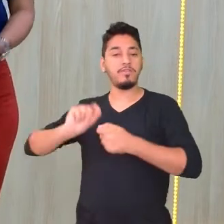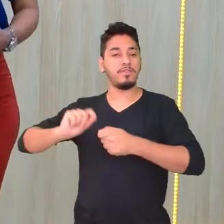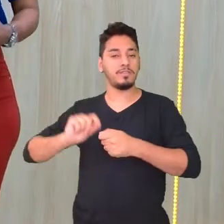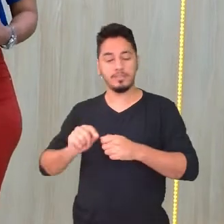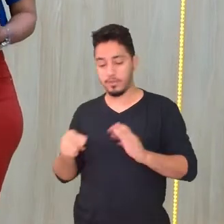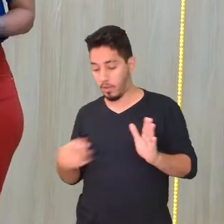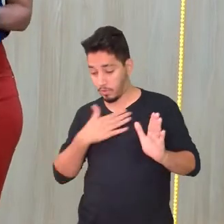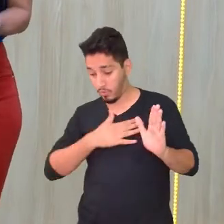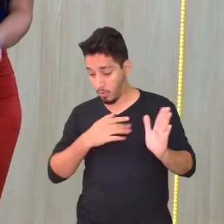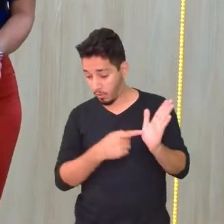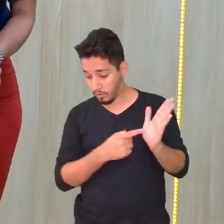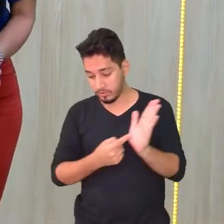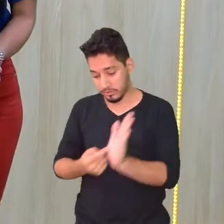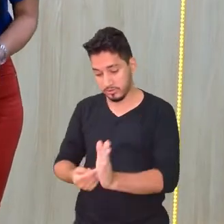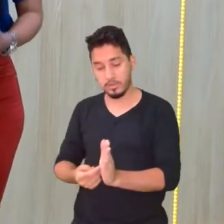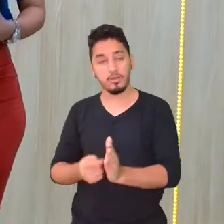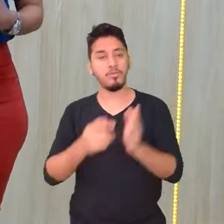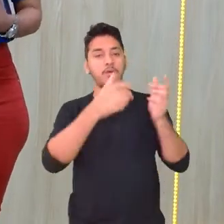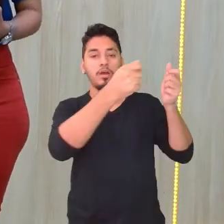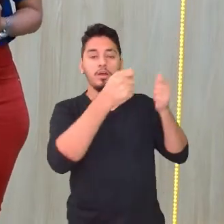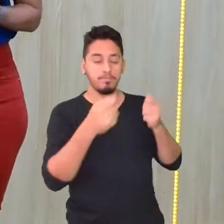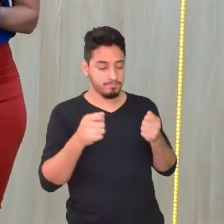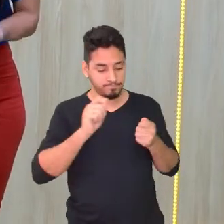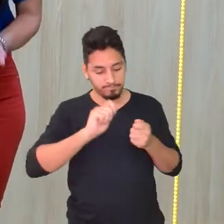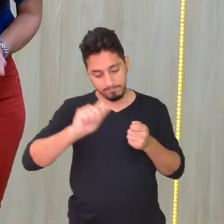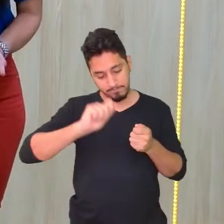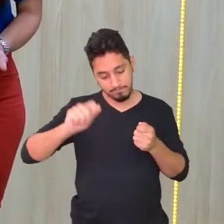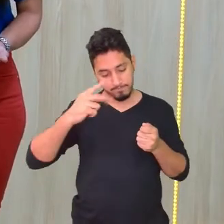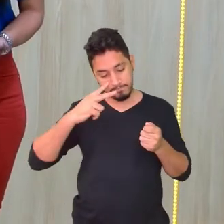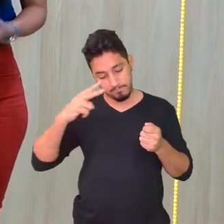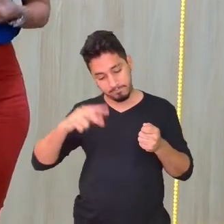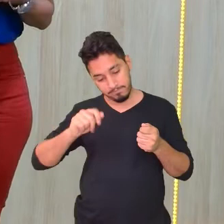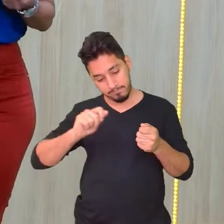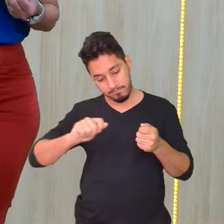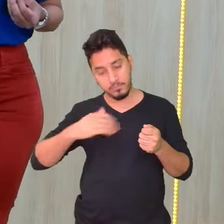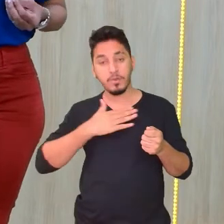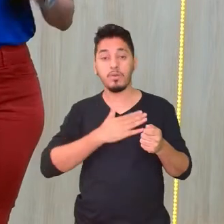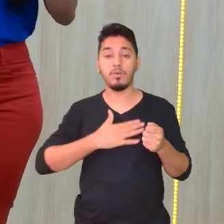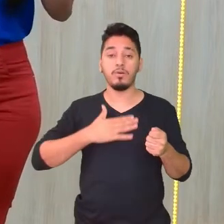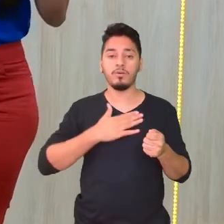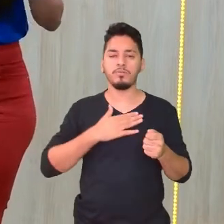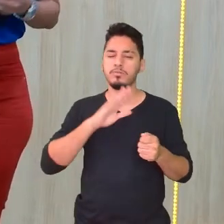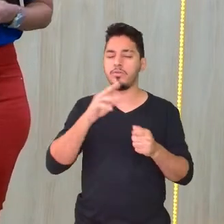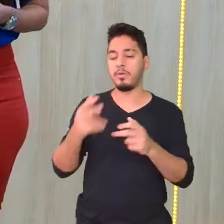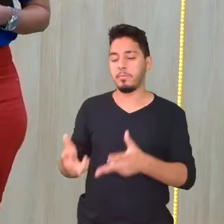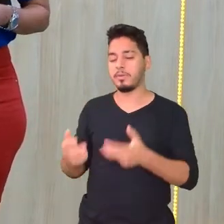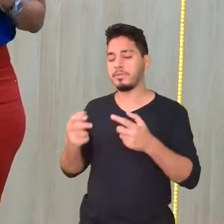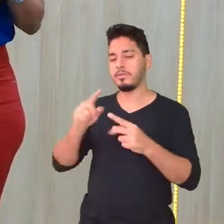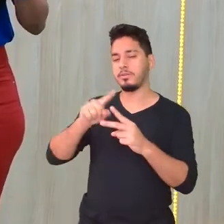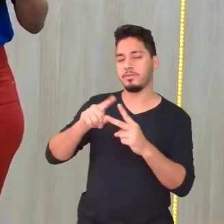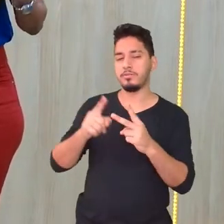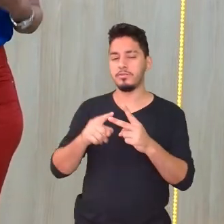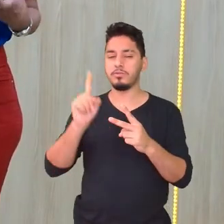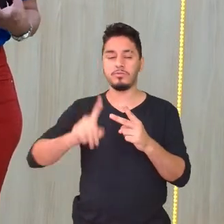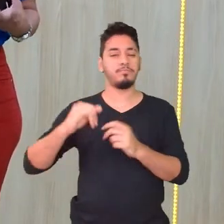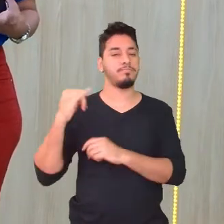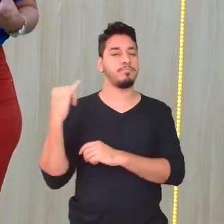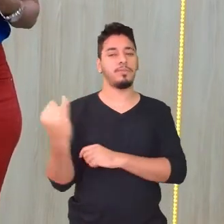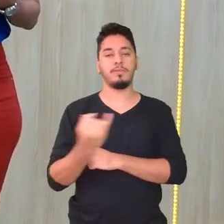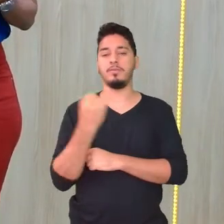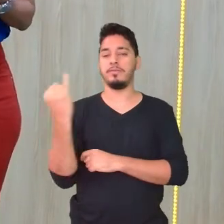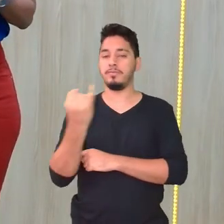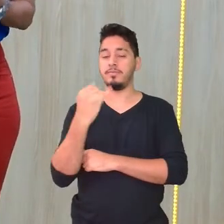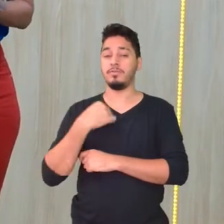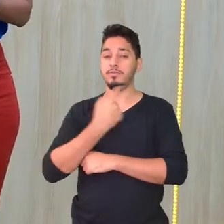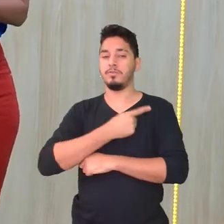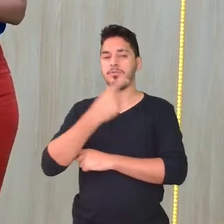fazendo, dele permanecer sentado, dele permanecer observando. Então, percebam que esses dois aspectos eles são fundamentais